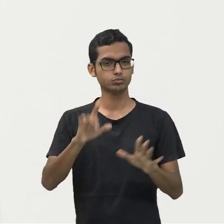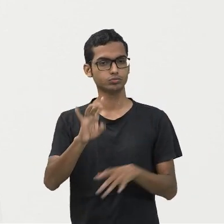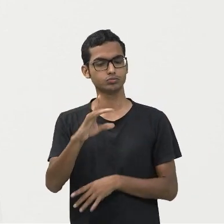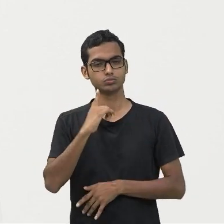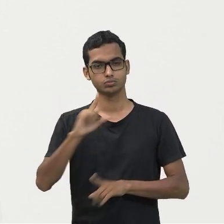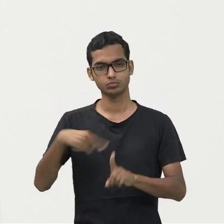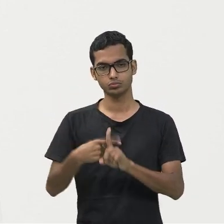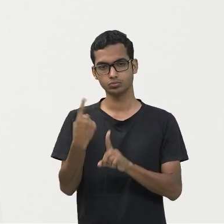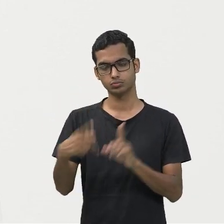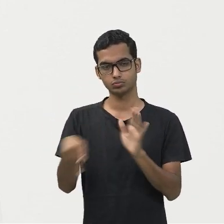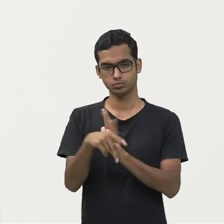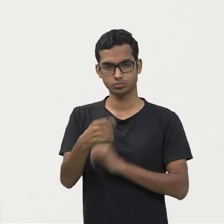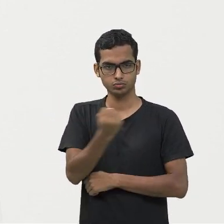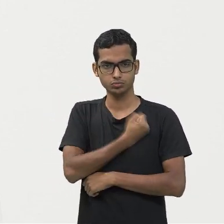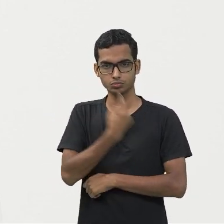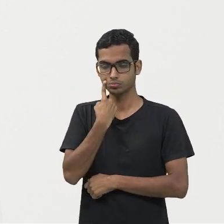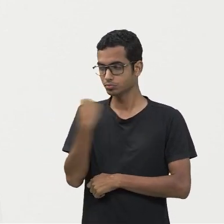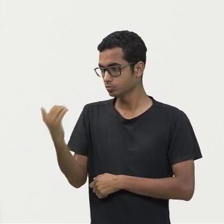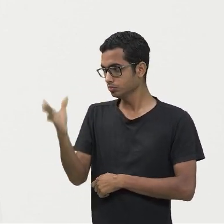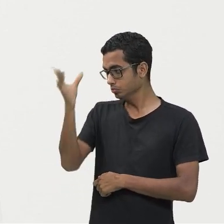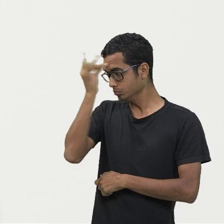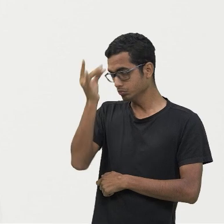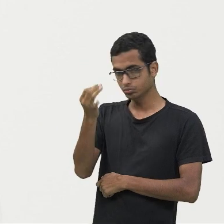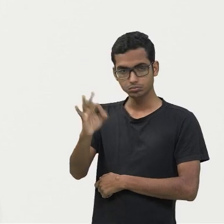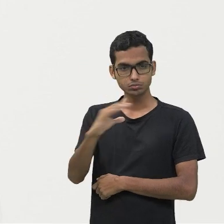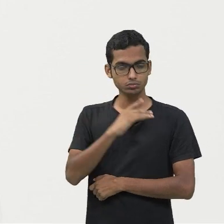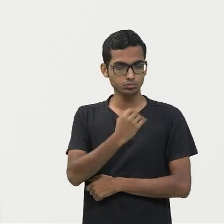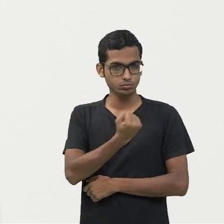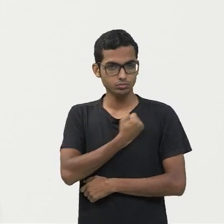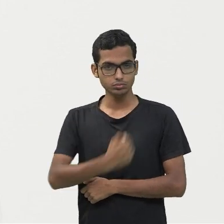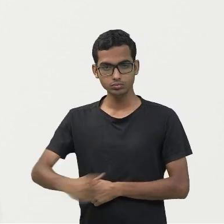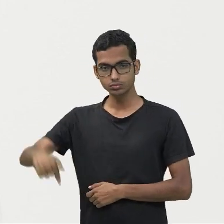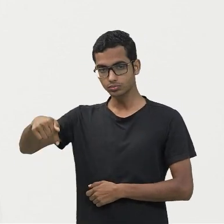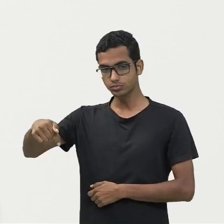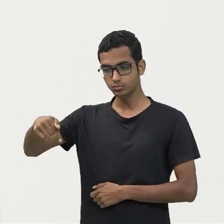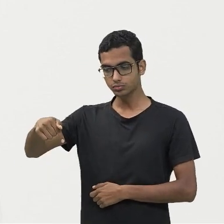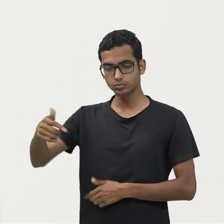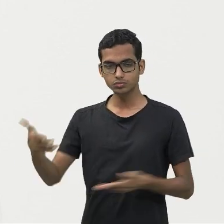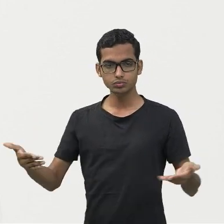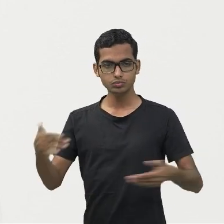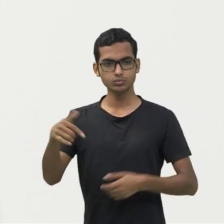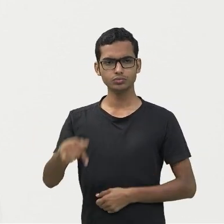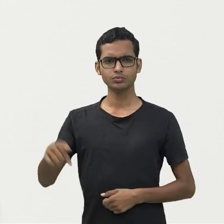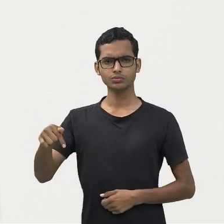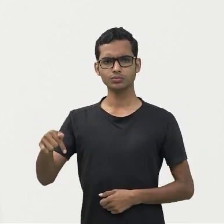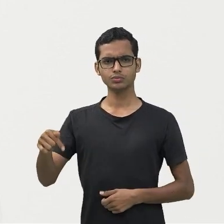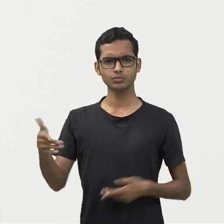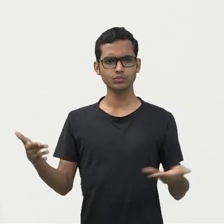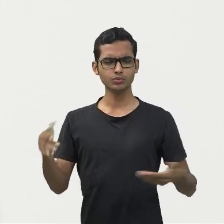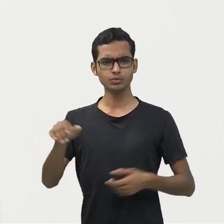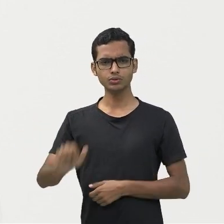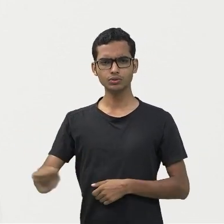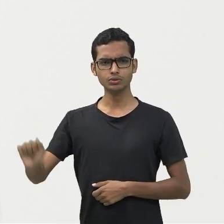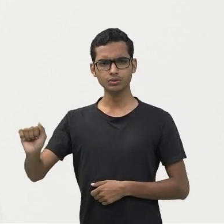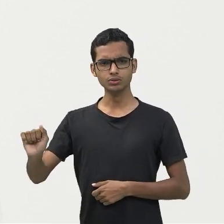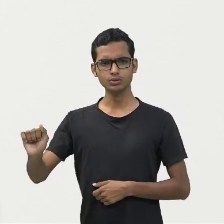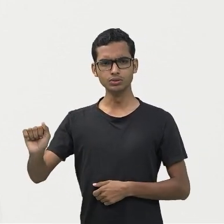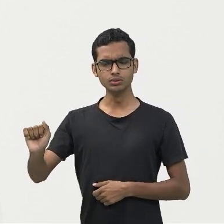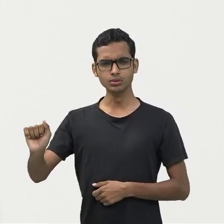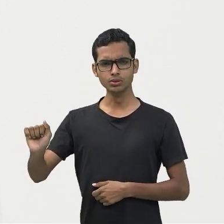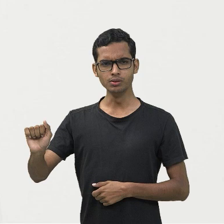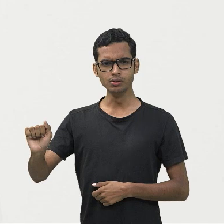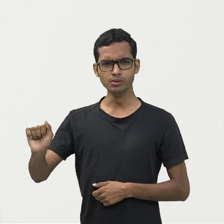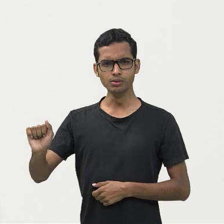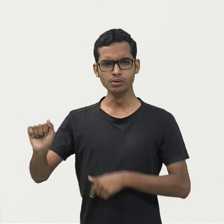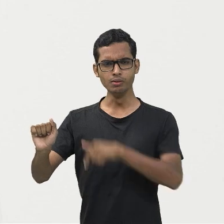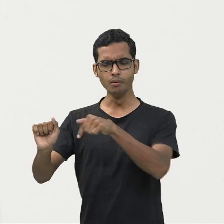para a gente fixar melhor. Vamos utilizar aqui o 7. Então, se é o 7, ó, a 7 será